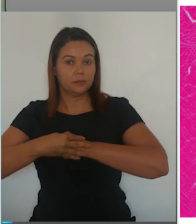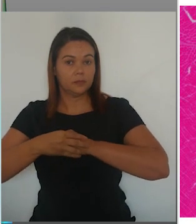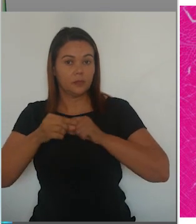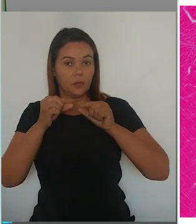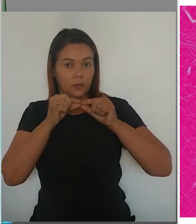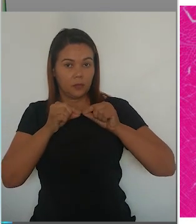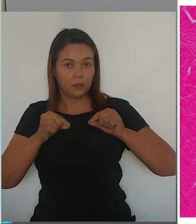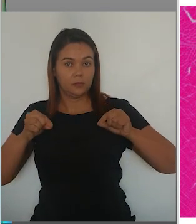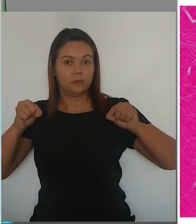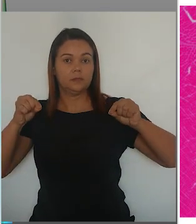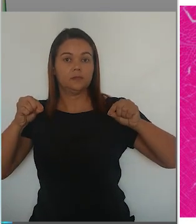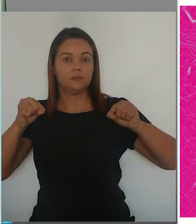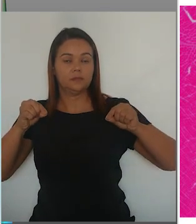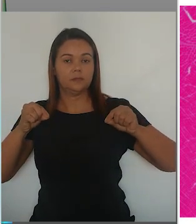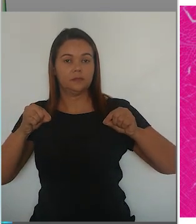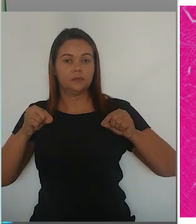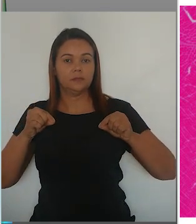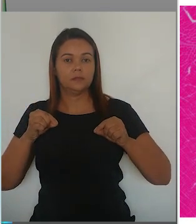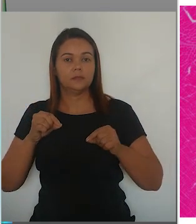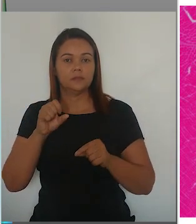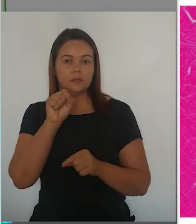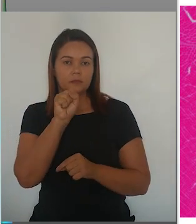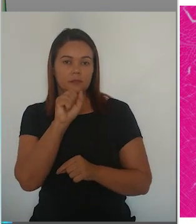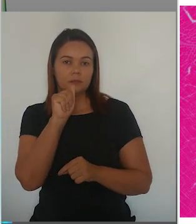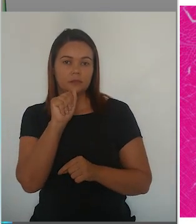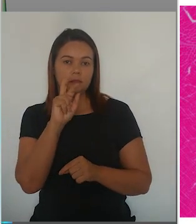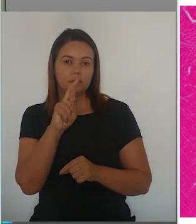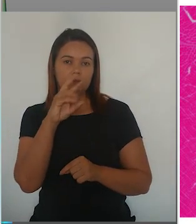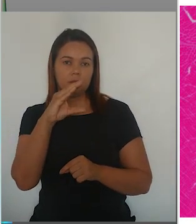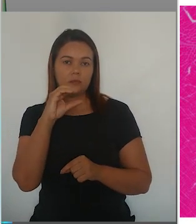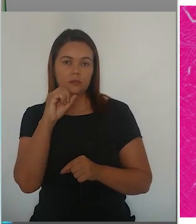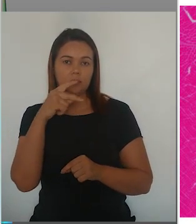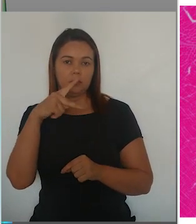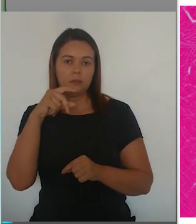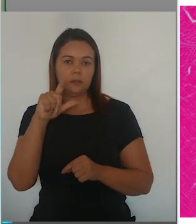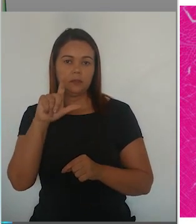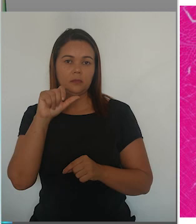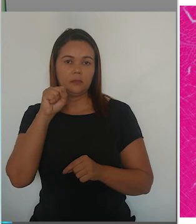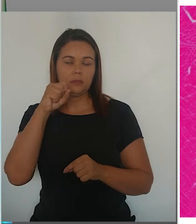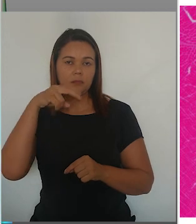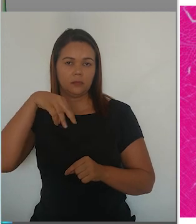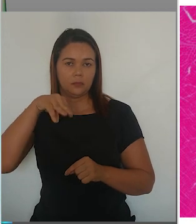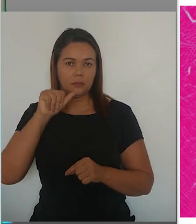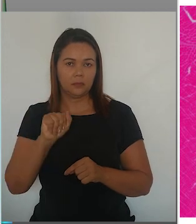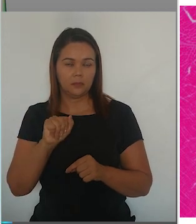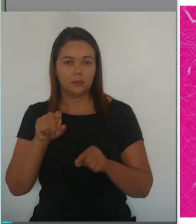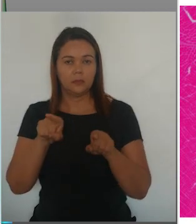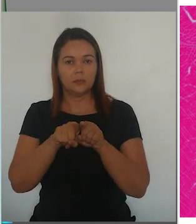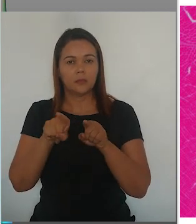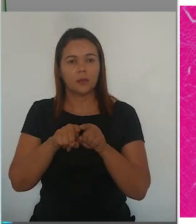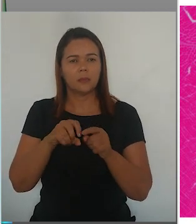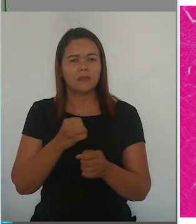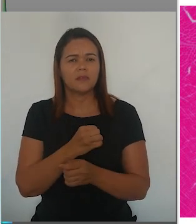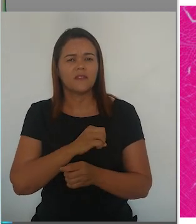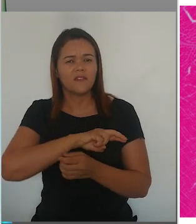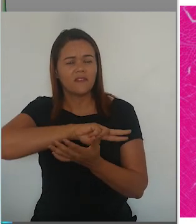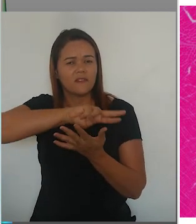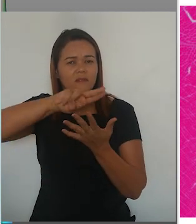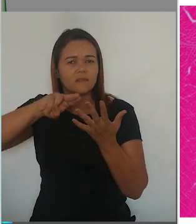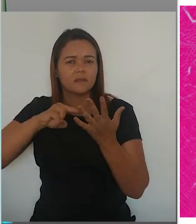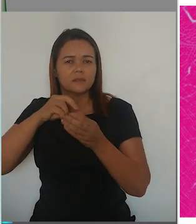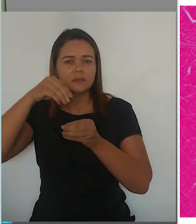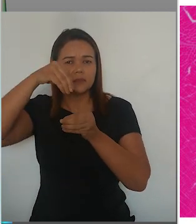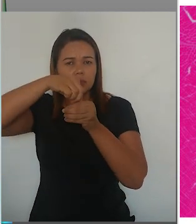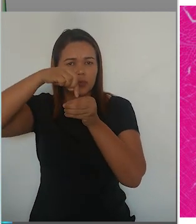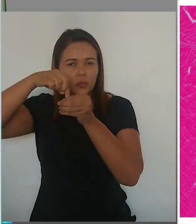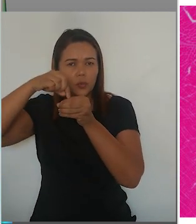seu comprimento, o sarcoplasma rosáceo e a presença de inúmeros núcleos em